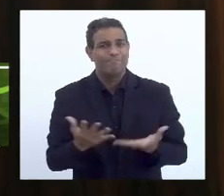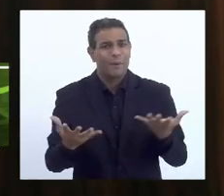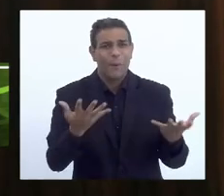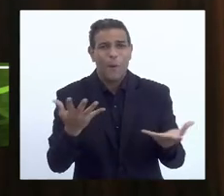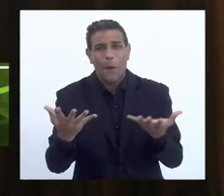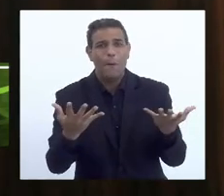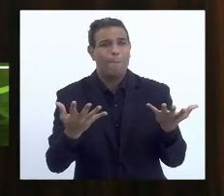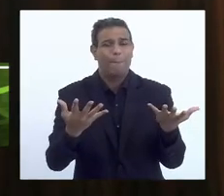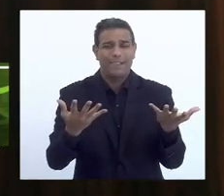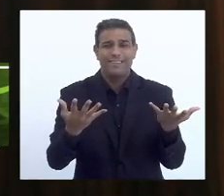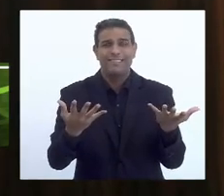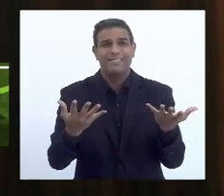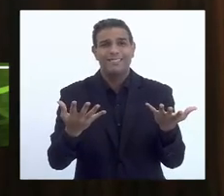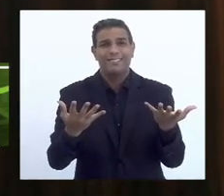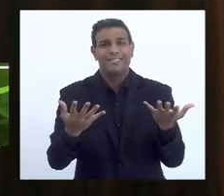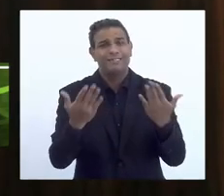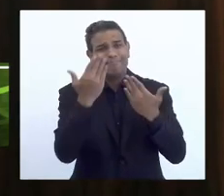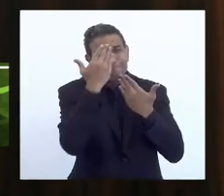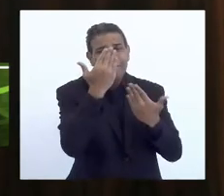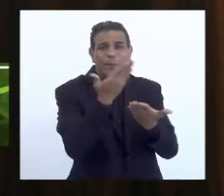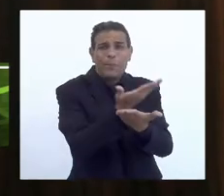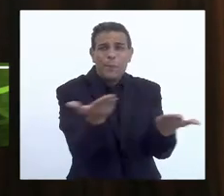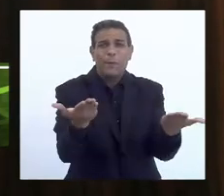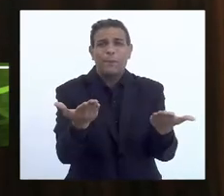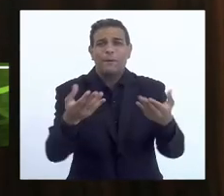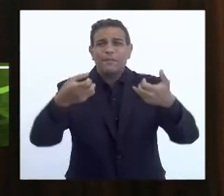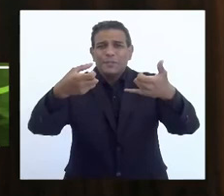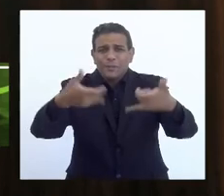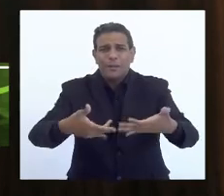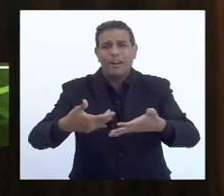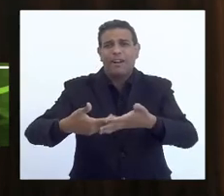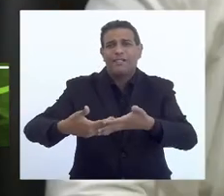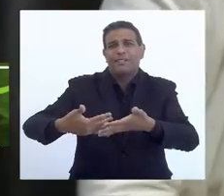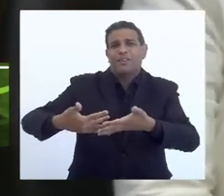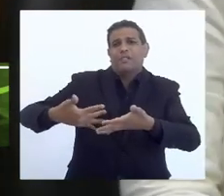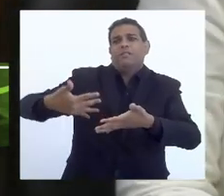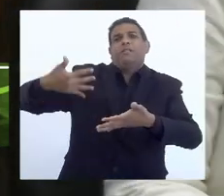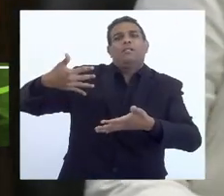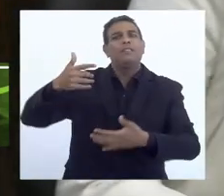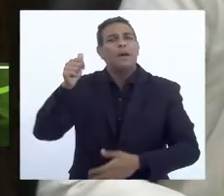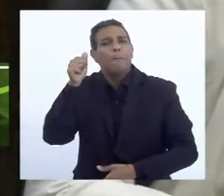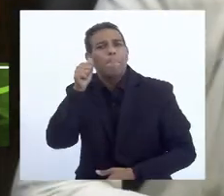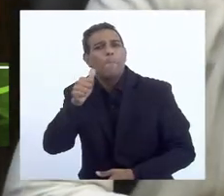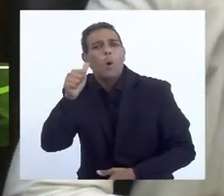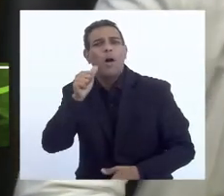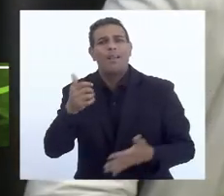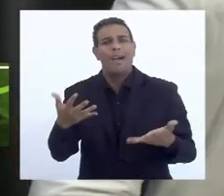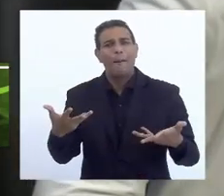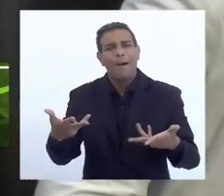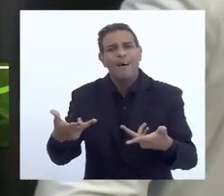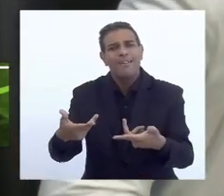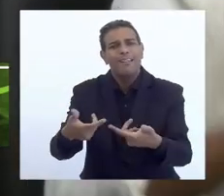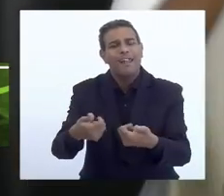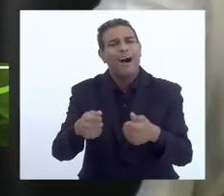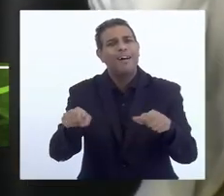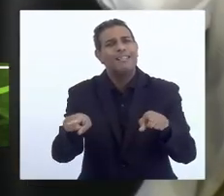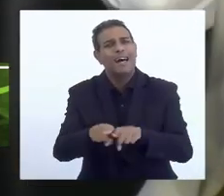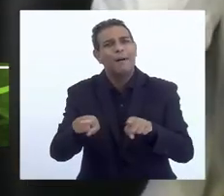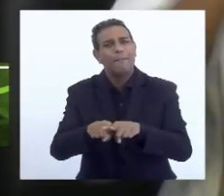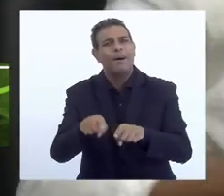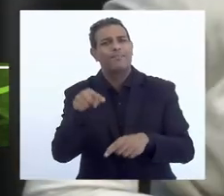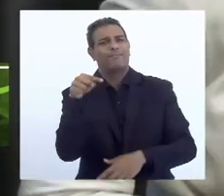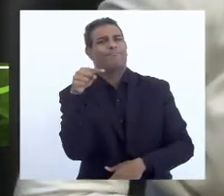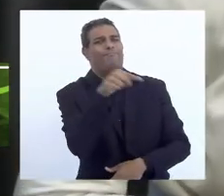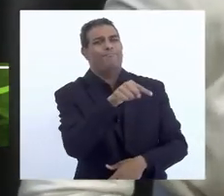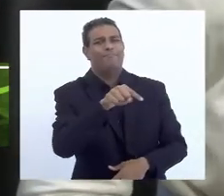né? Me sinto muito lisonjeada de falar depois de tantas mulheres incríveis, né? A Vilma Piedade tem um